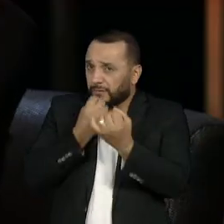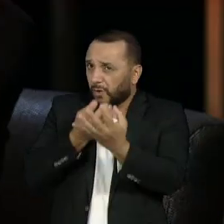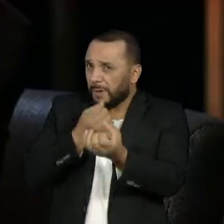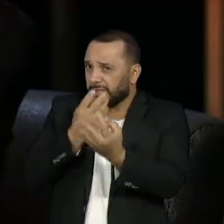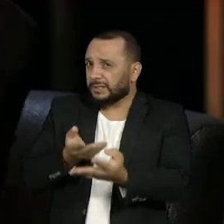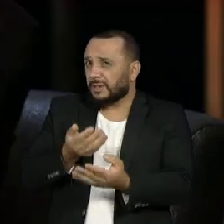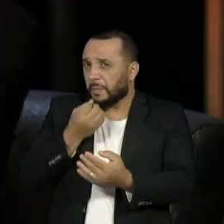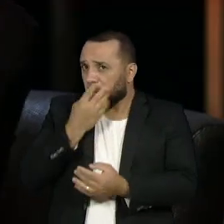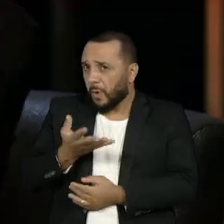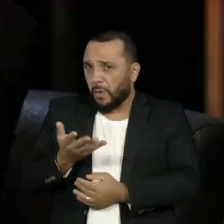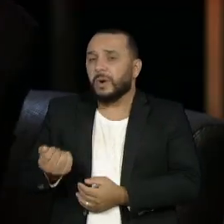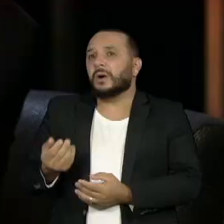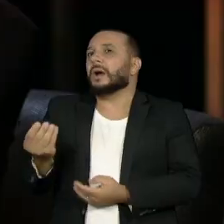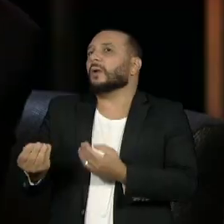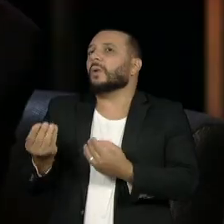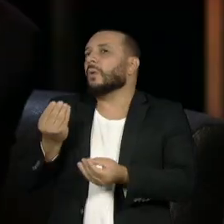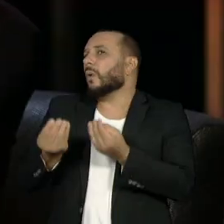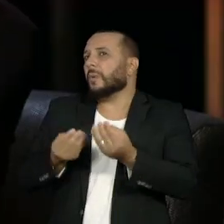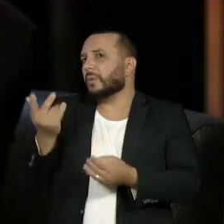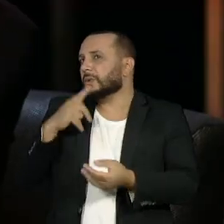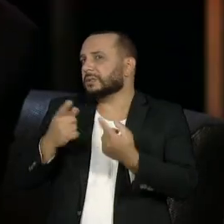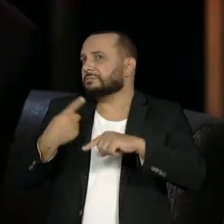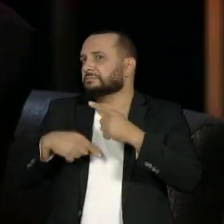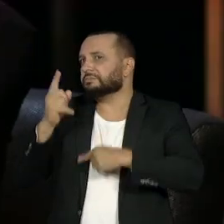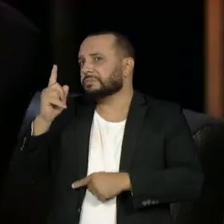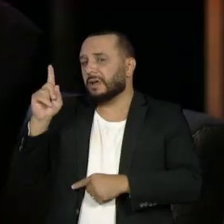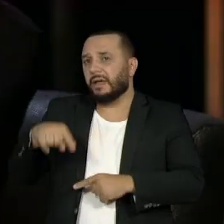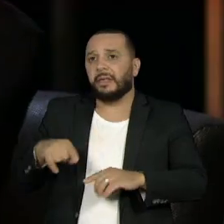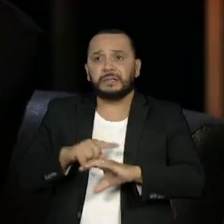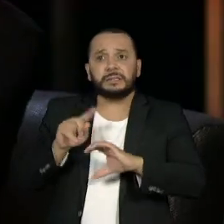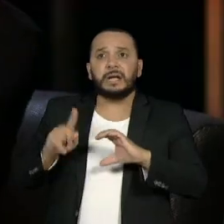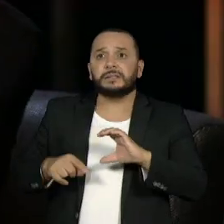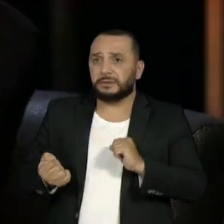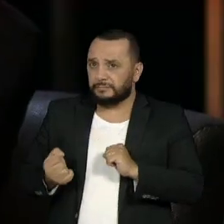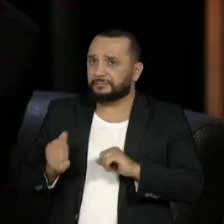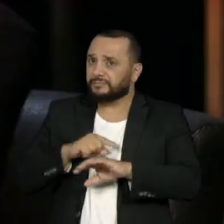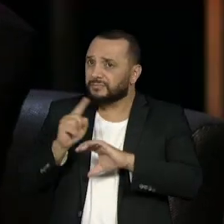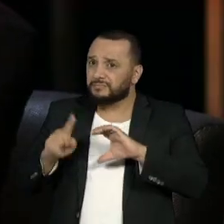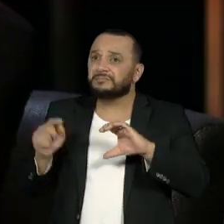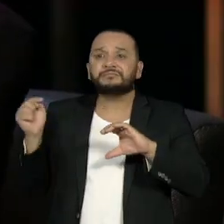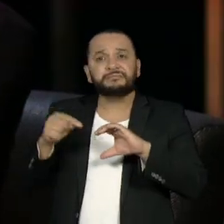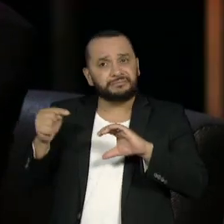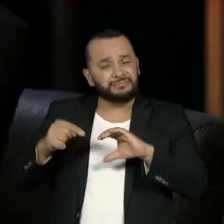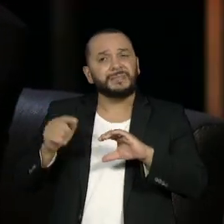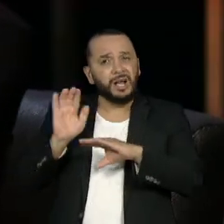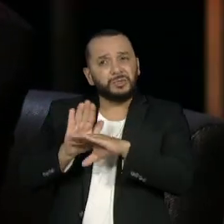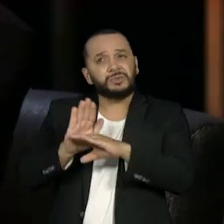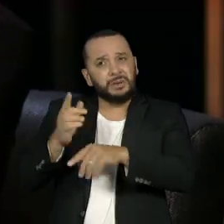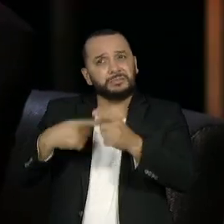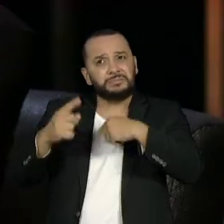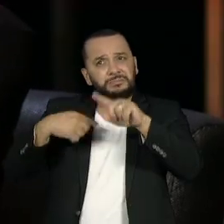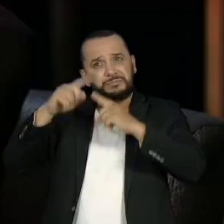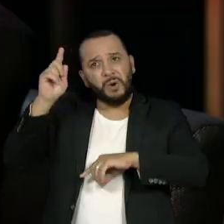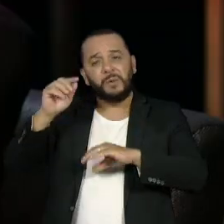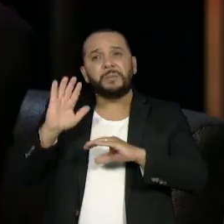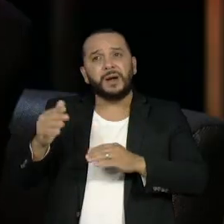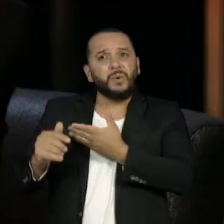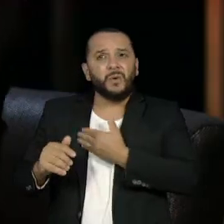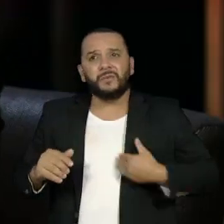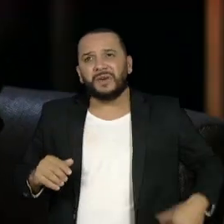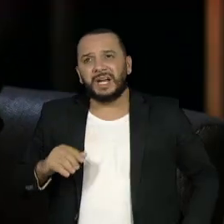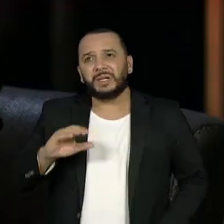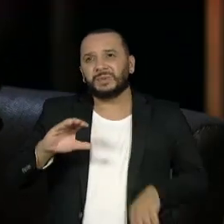quem pode nos tirar desse lugar a ciência e Justamente a ciência tem sido tanta tão atacada pelo nosso atual